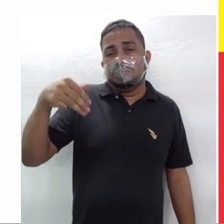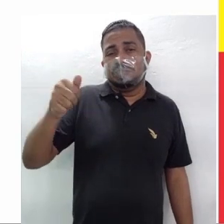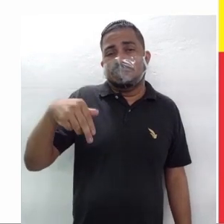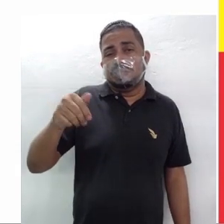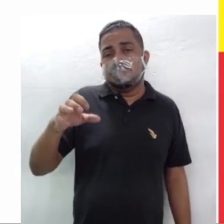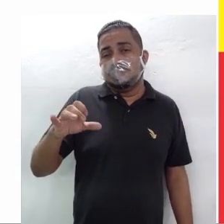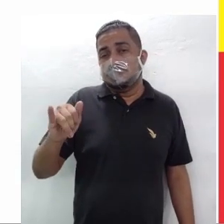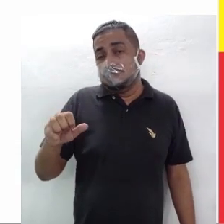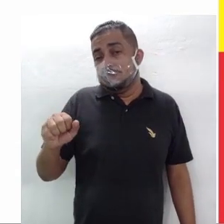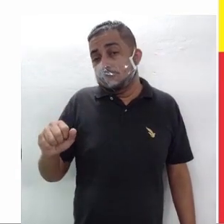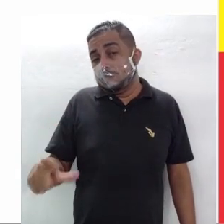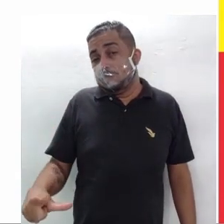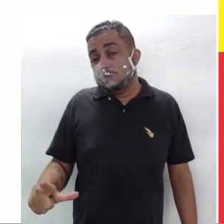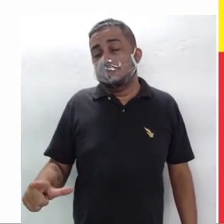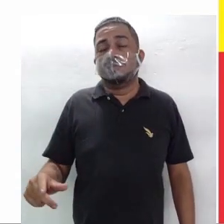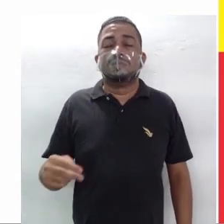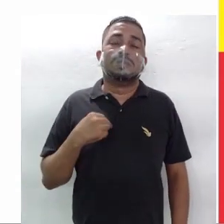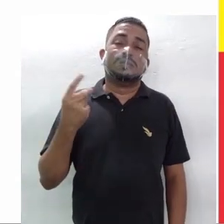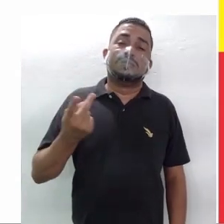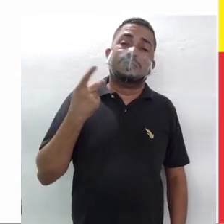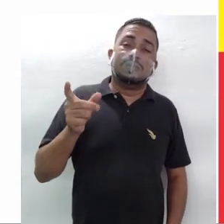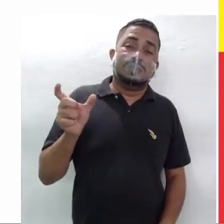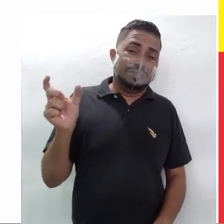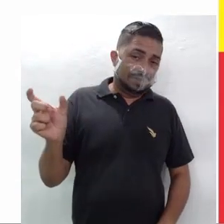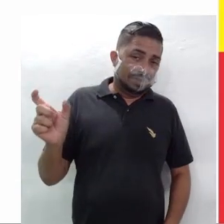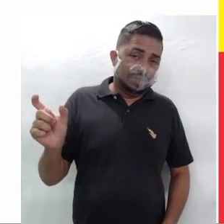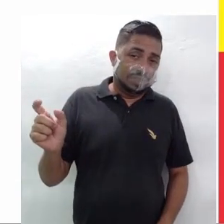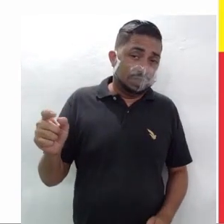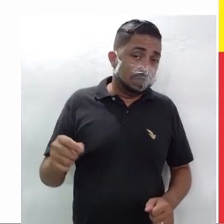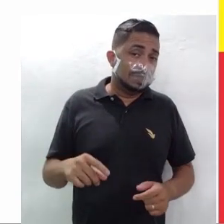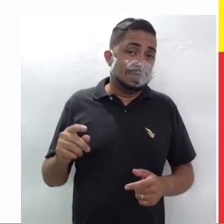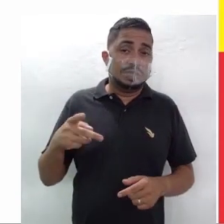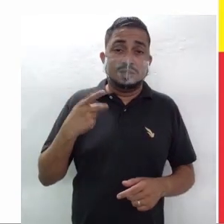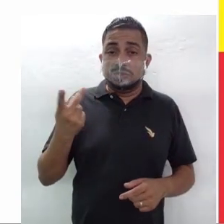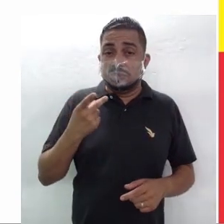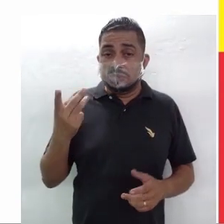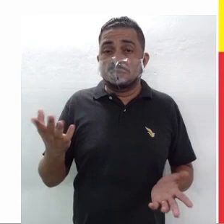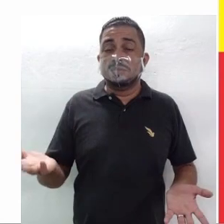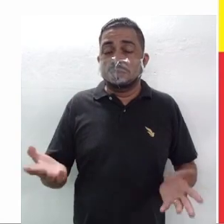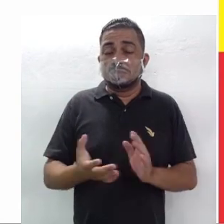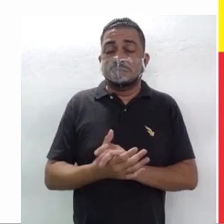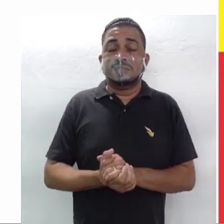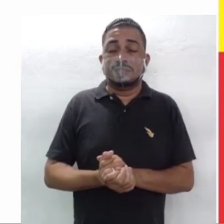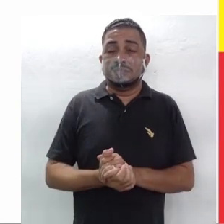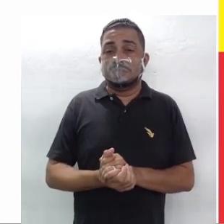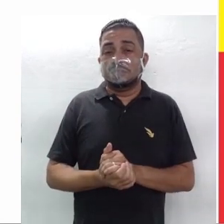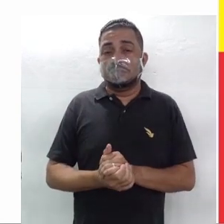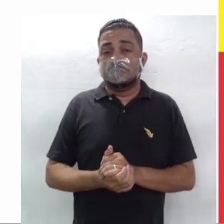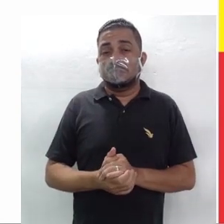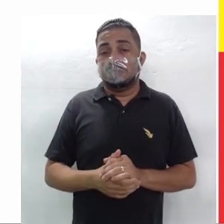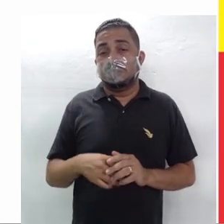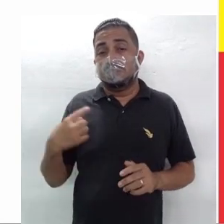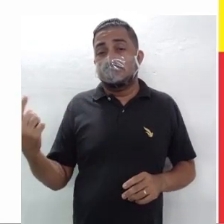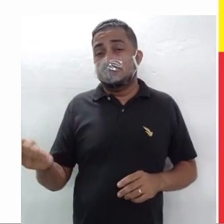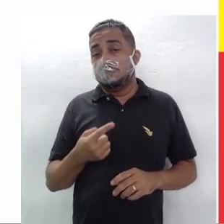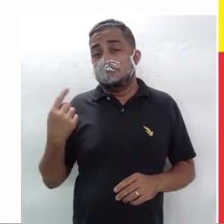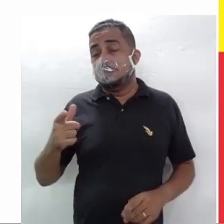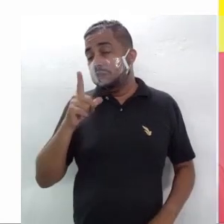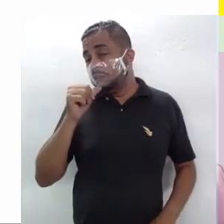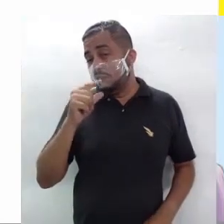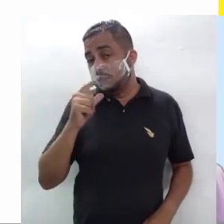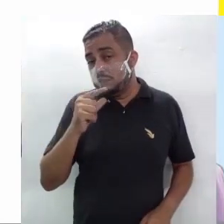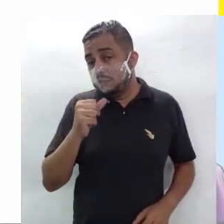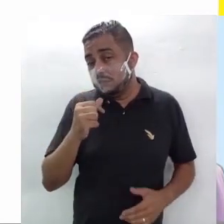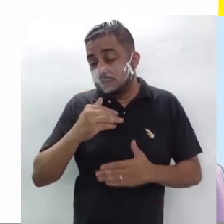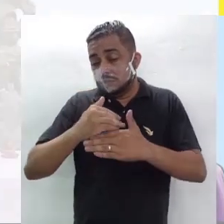de mananciais. Quando eu estou falando de mananciais, eu estou falando justamente ali das